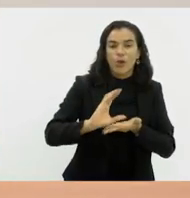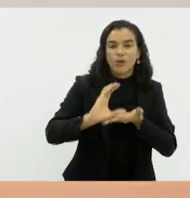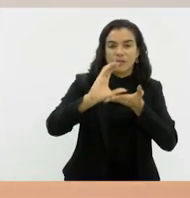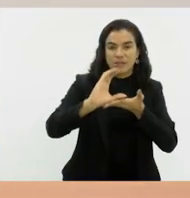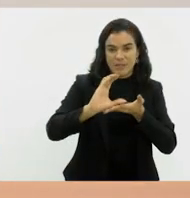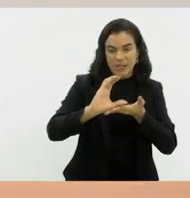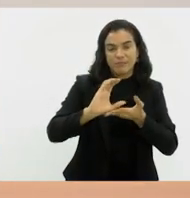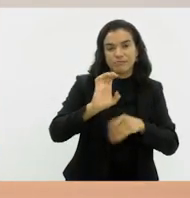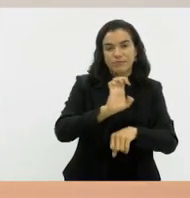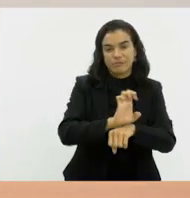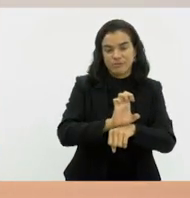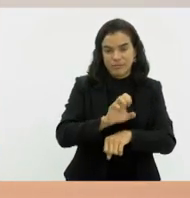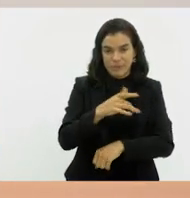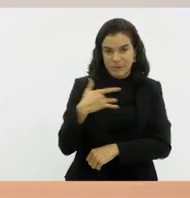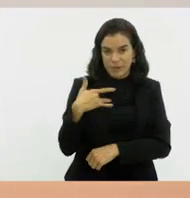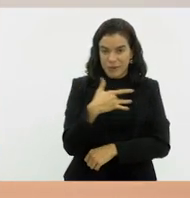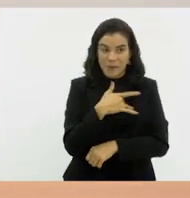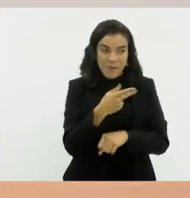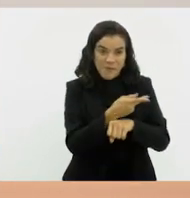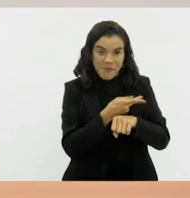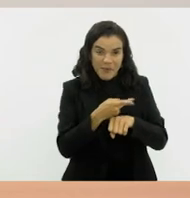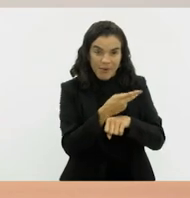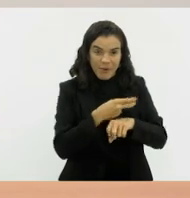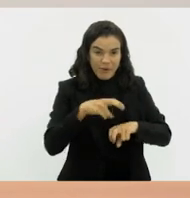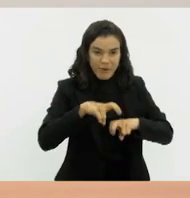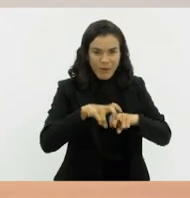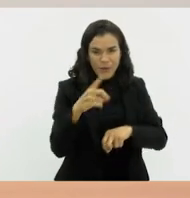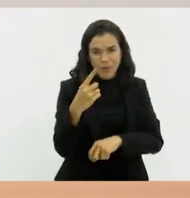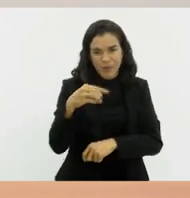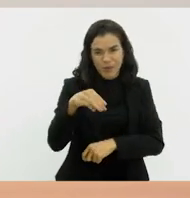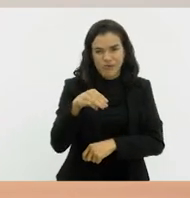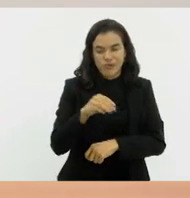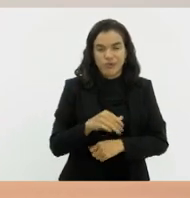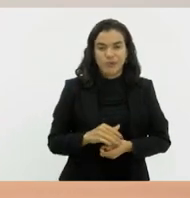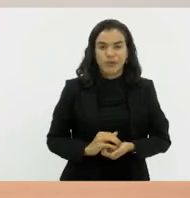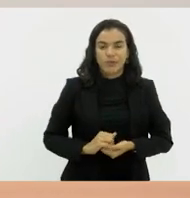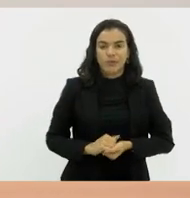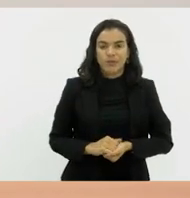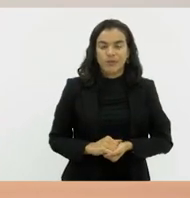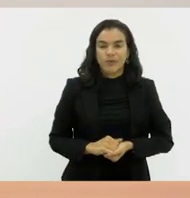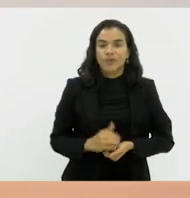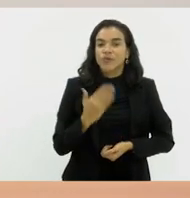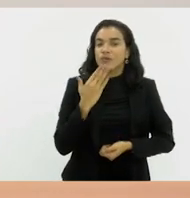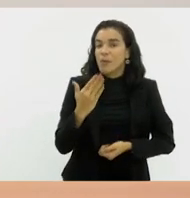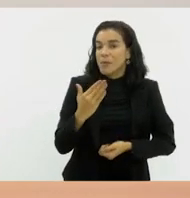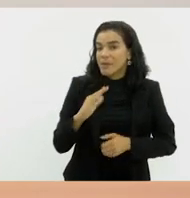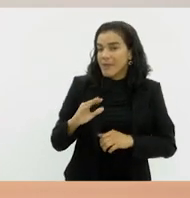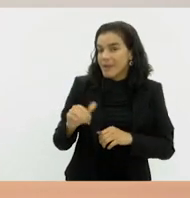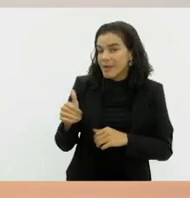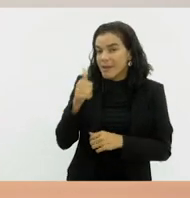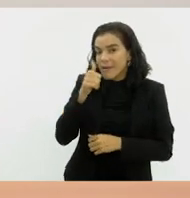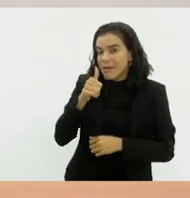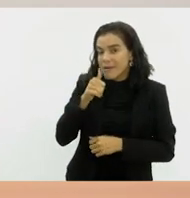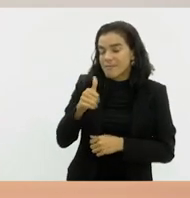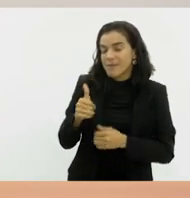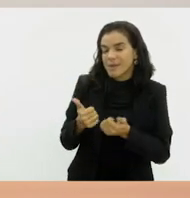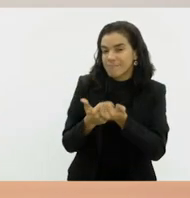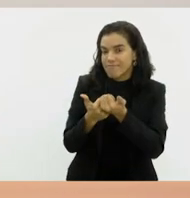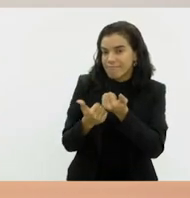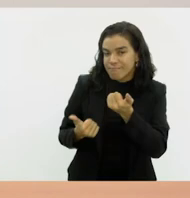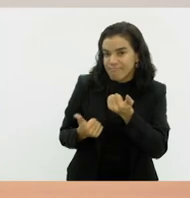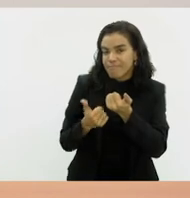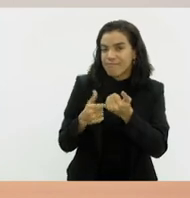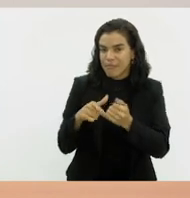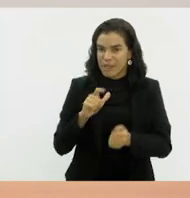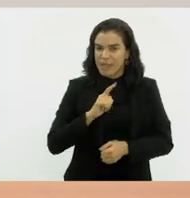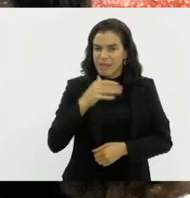Só um minutinho que a gente está providenciando a cadeira. Só um minutinho, por favor. Pedir a minha assessoria que também ajude nesse sentido. Deve